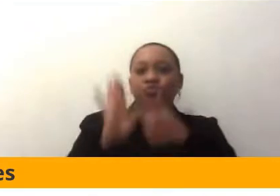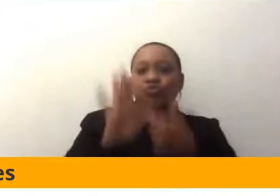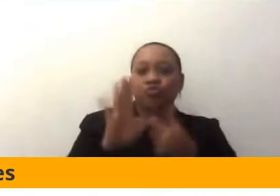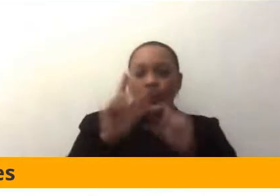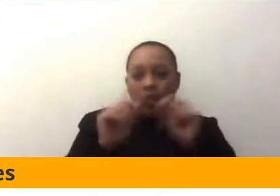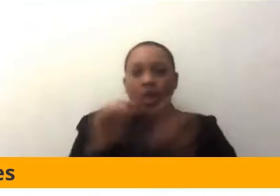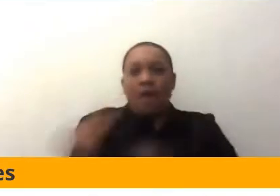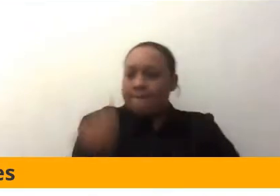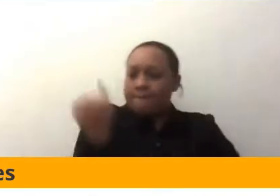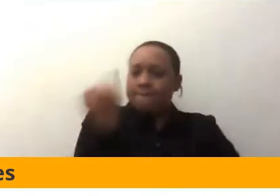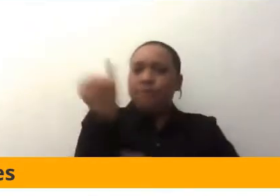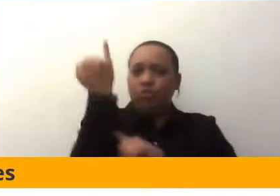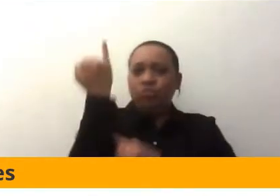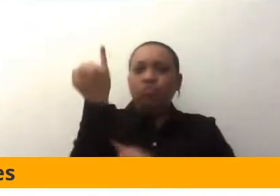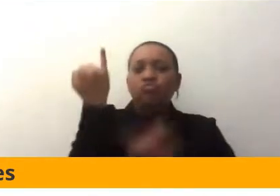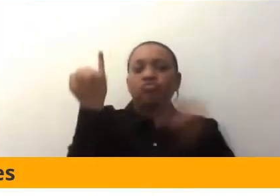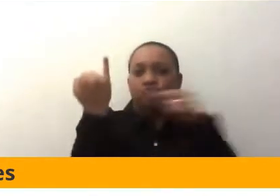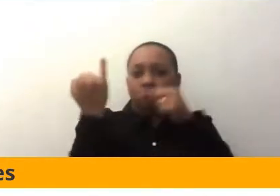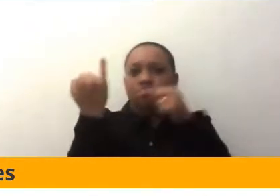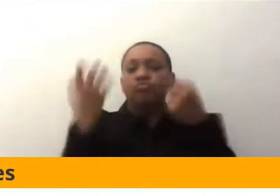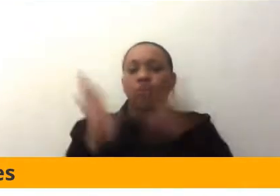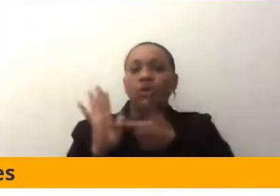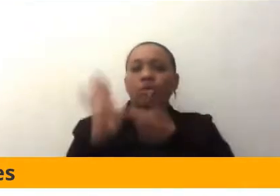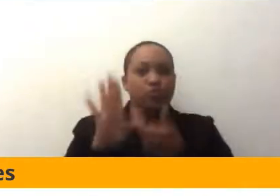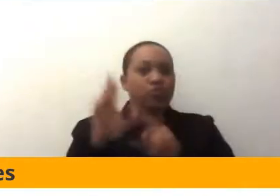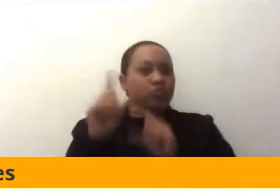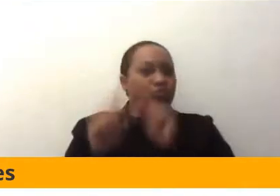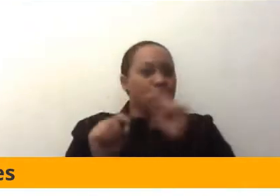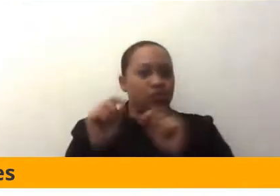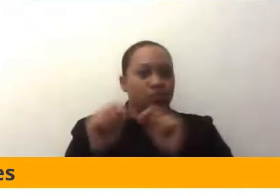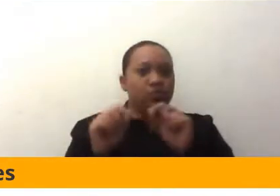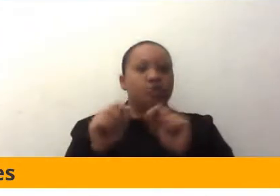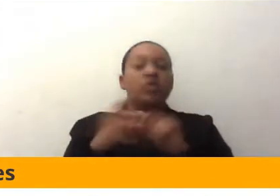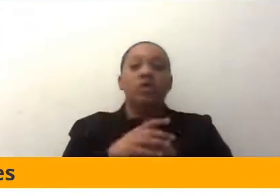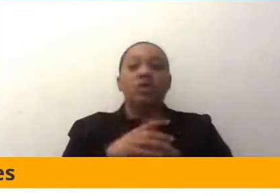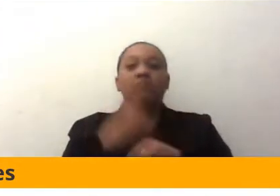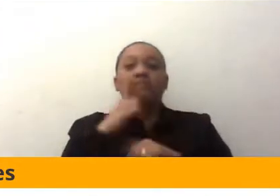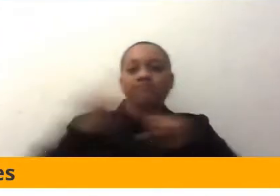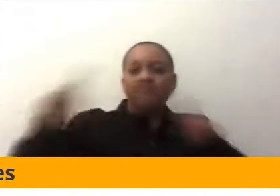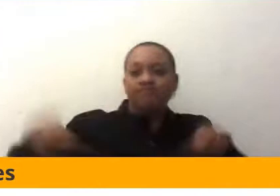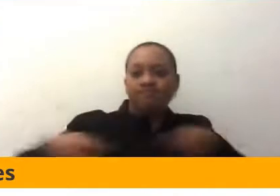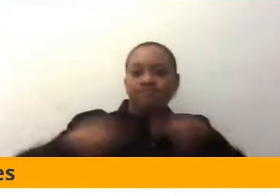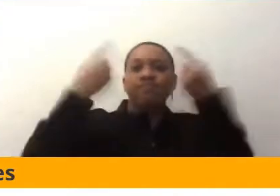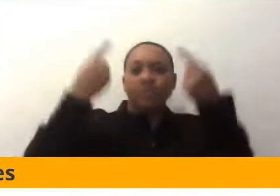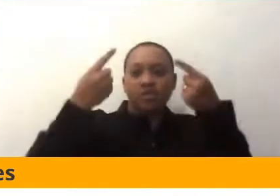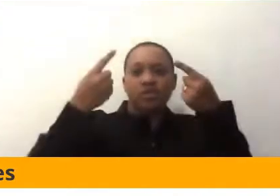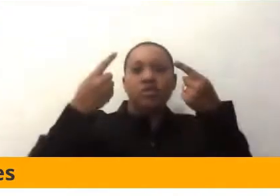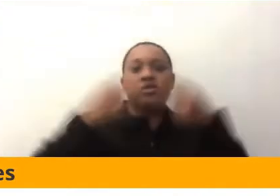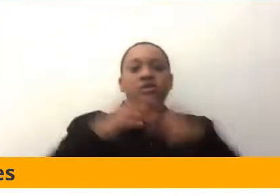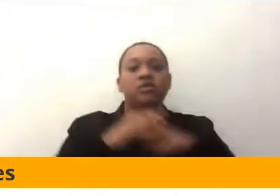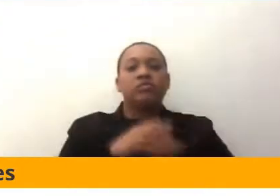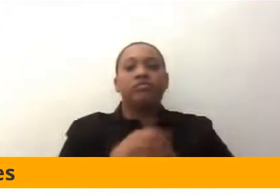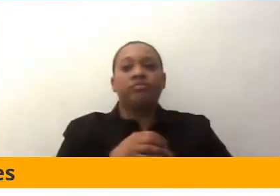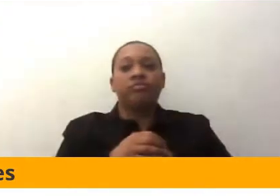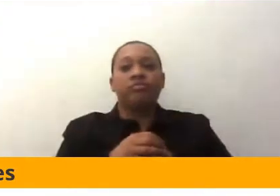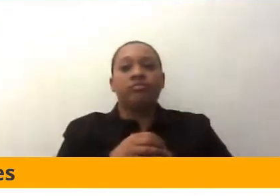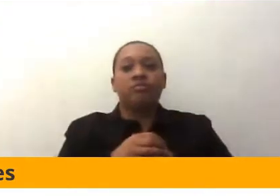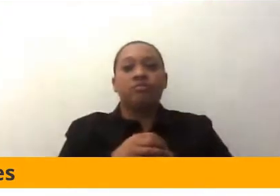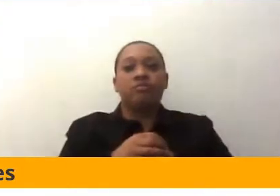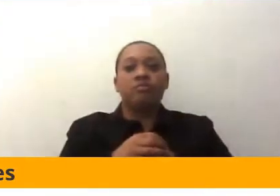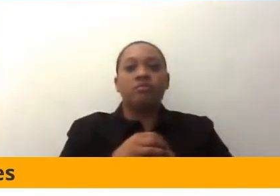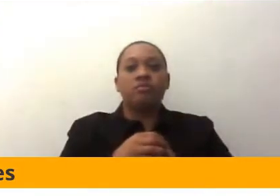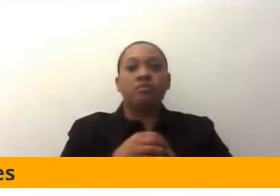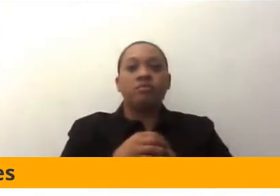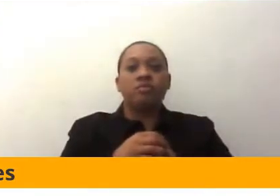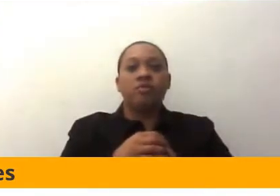importantes disso, mostrando exatamente esse efeito. A gente está usando o corticoide exatamente para diminuir, para frear essa resposta. Já, olha, a Covid-19 pode